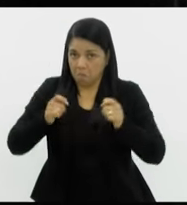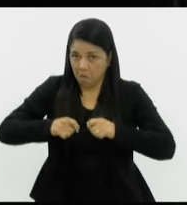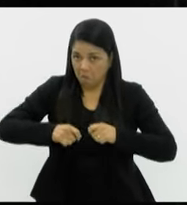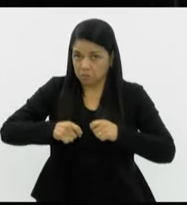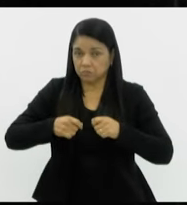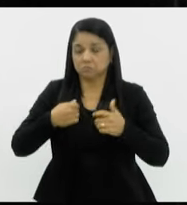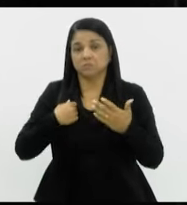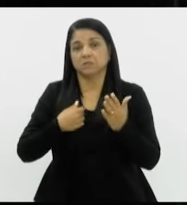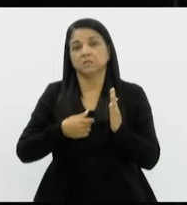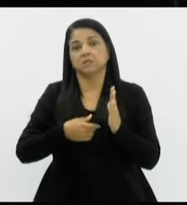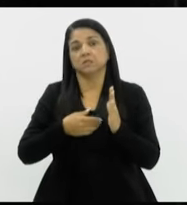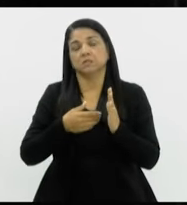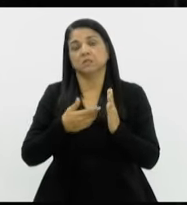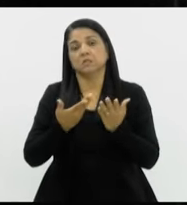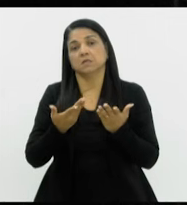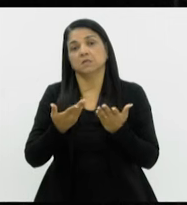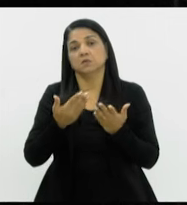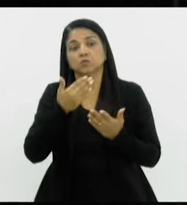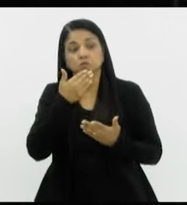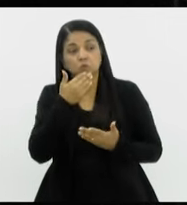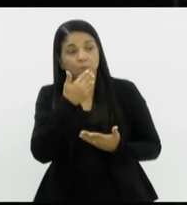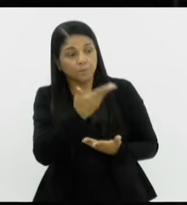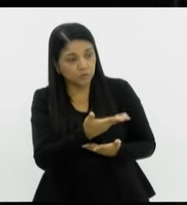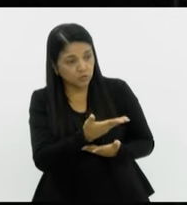de pauta. E estou pedindo à